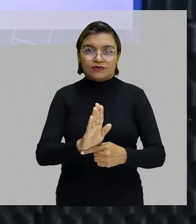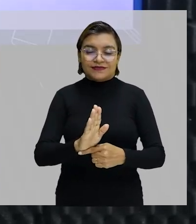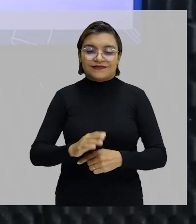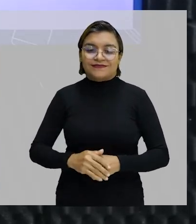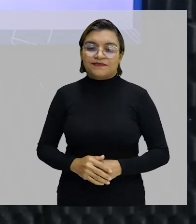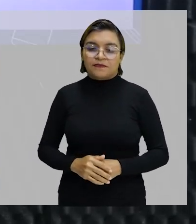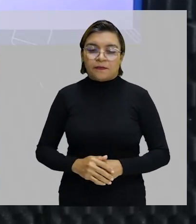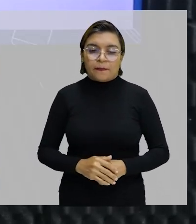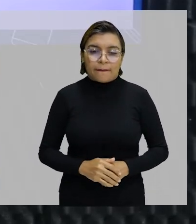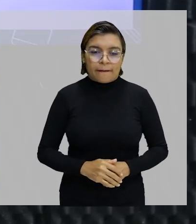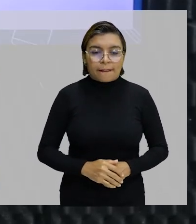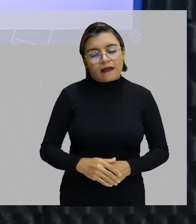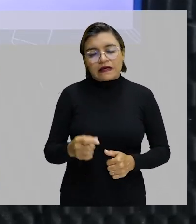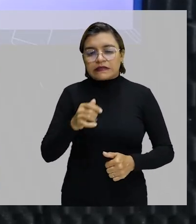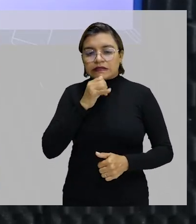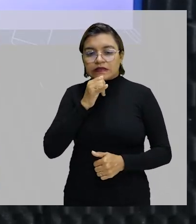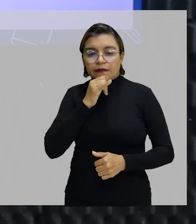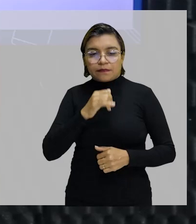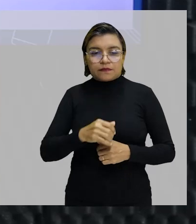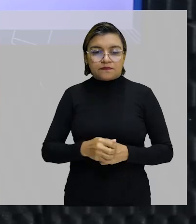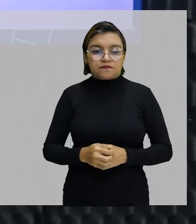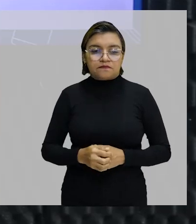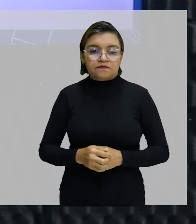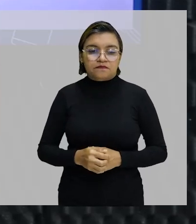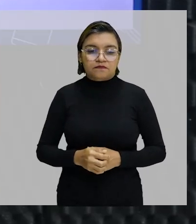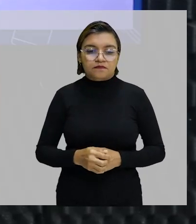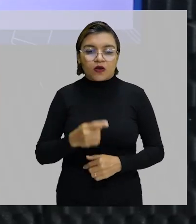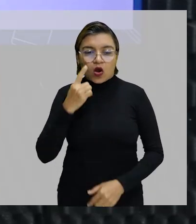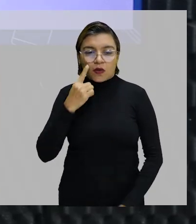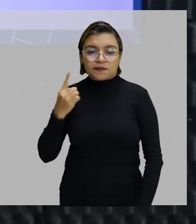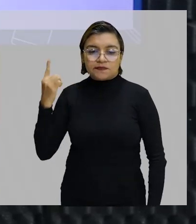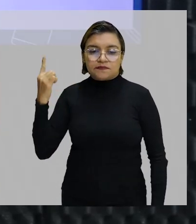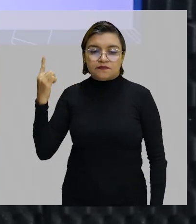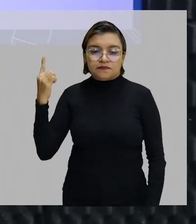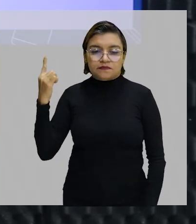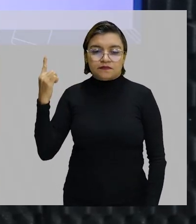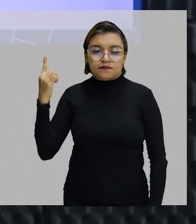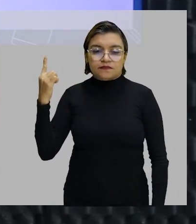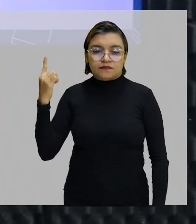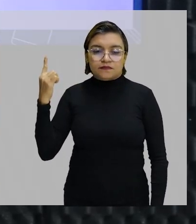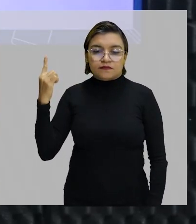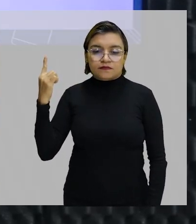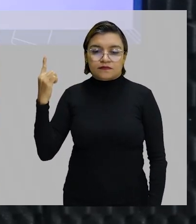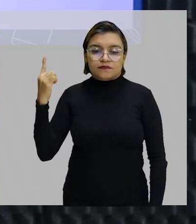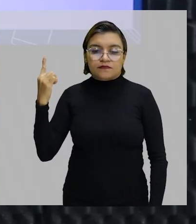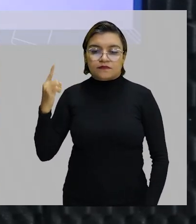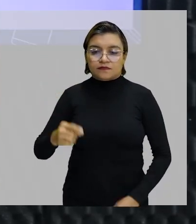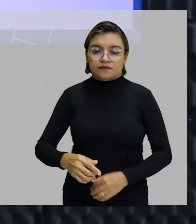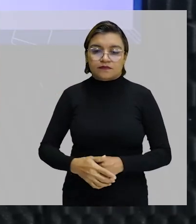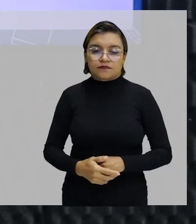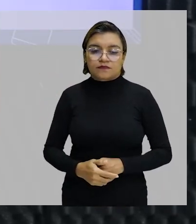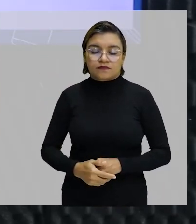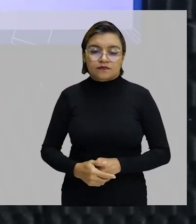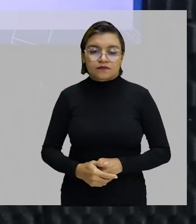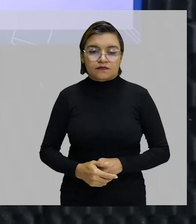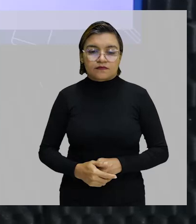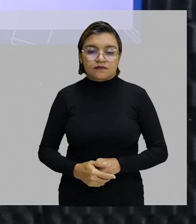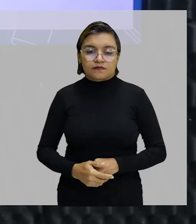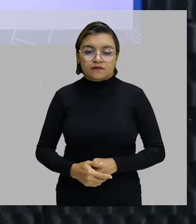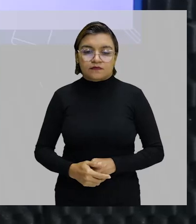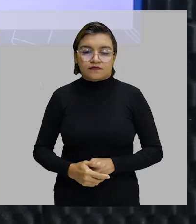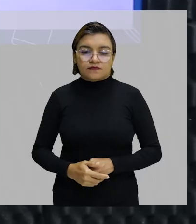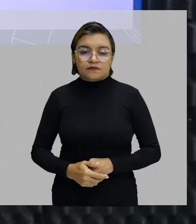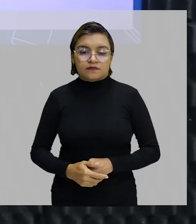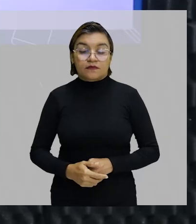auxiliar, tá? Exemplo, I have not been watching the basketball match for an hour. Eu não